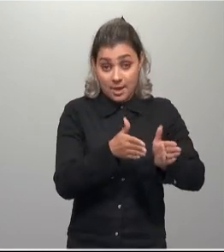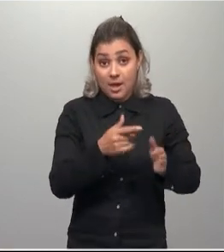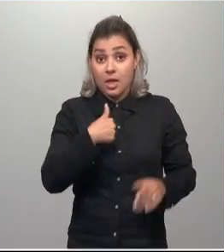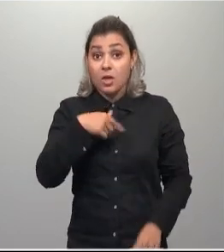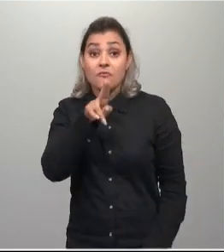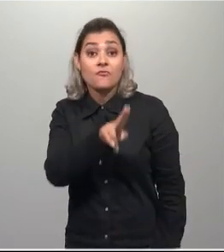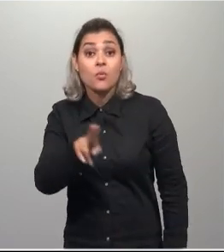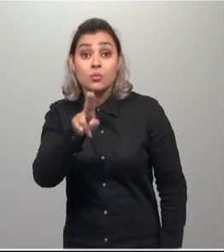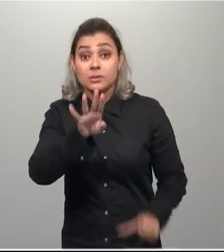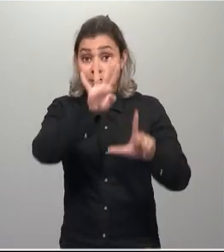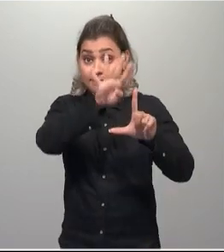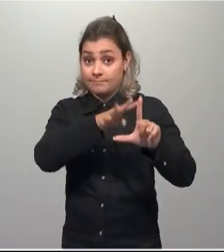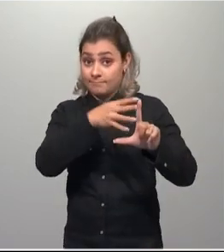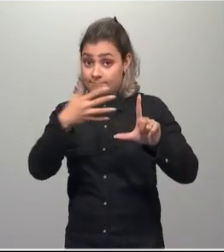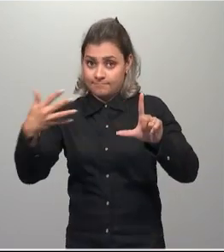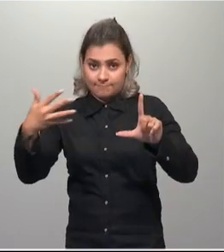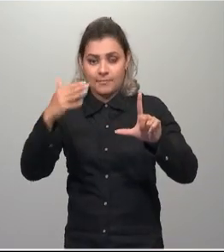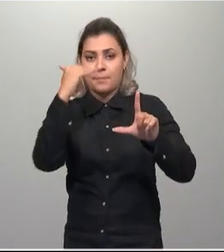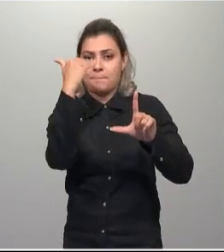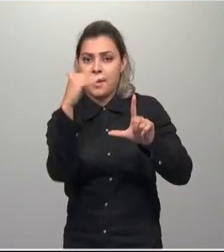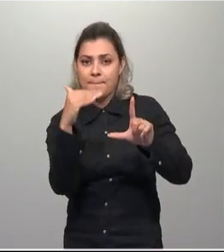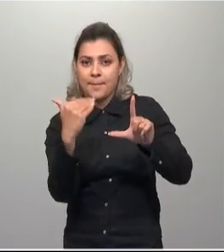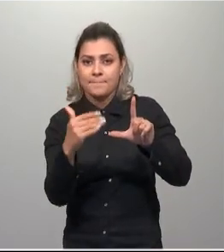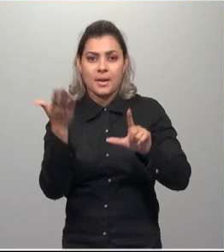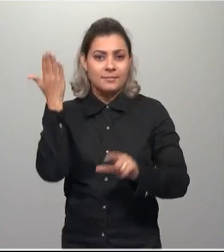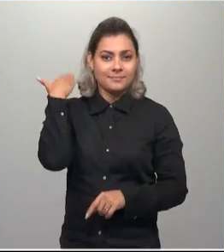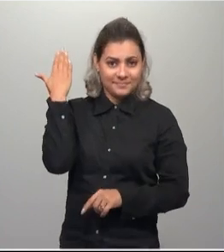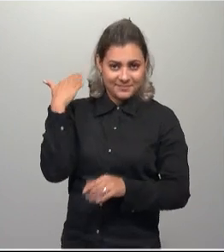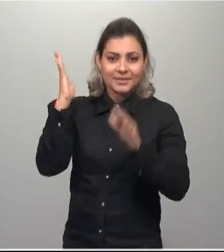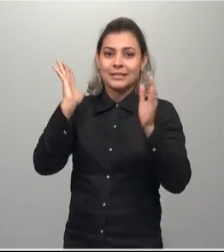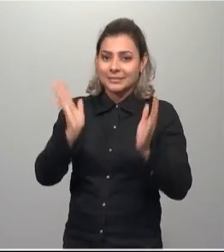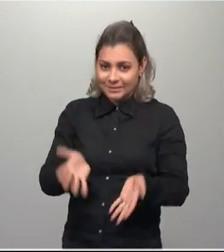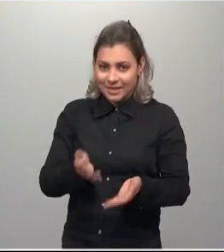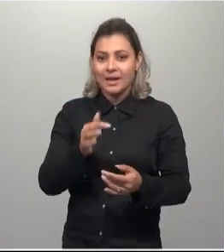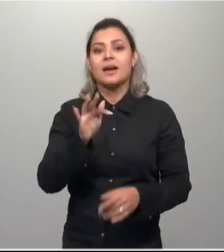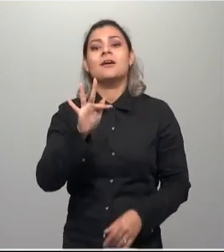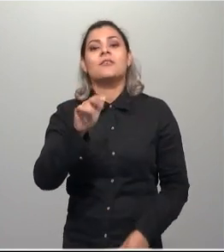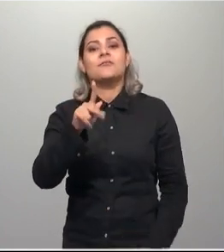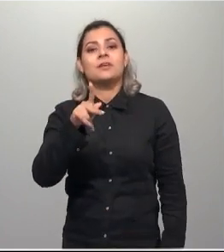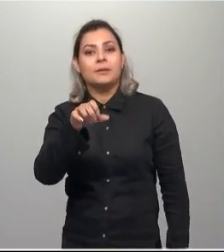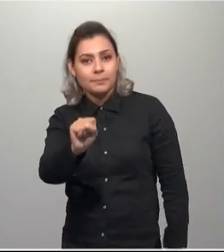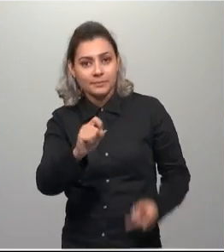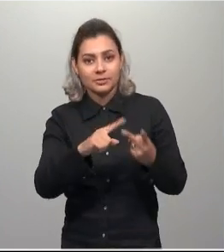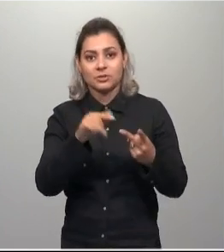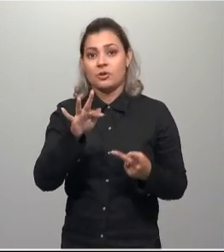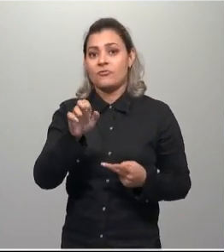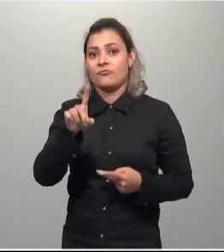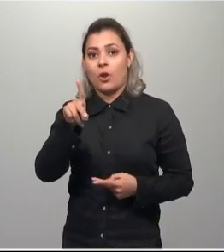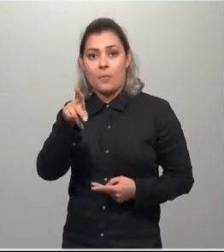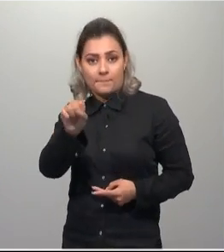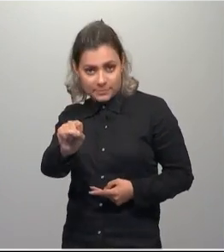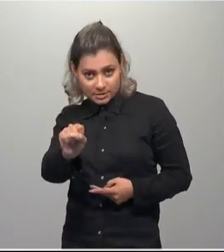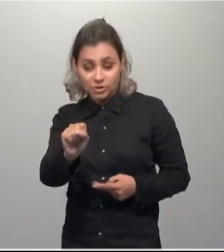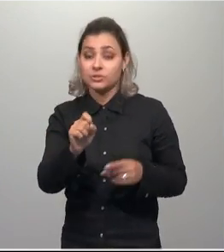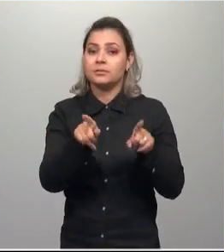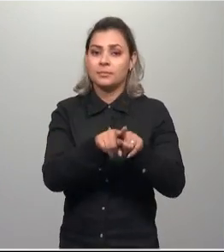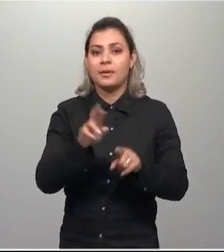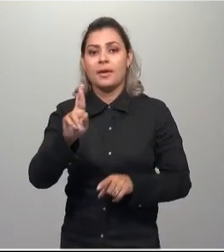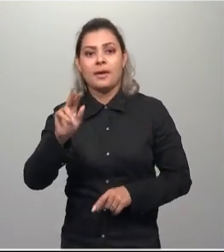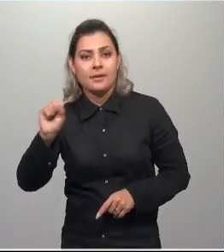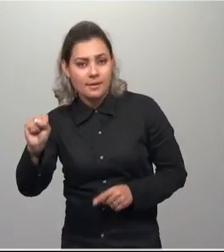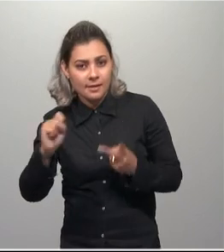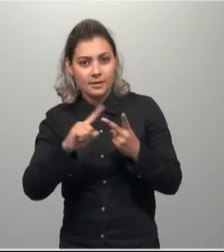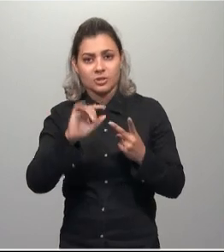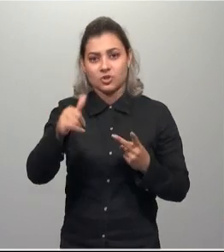vou usar as tabelas de estados que nós não estamos lá nos free shops que nós tivemos aqui sr jk